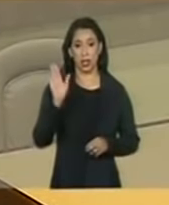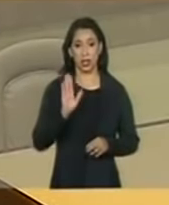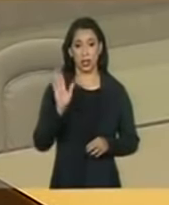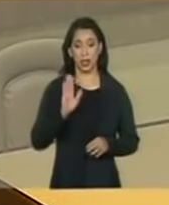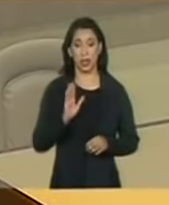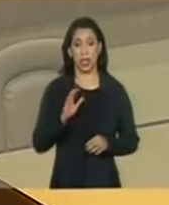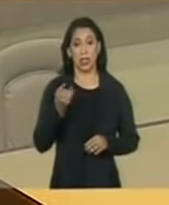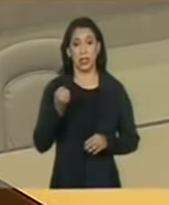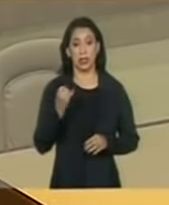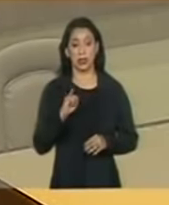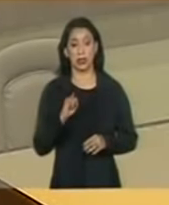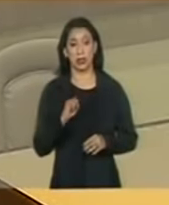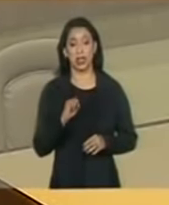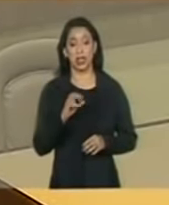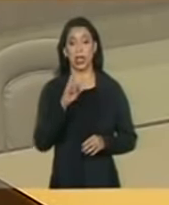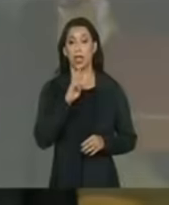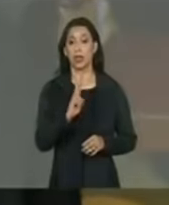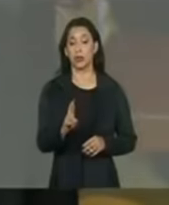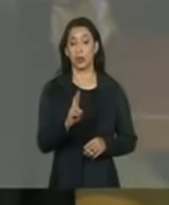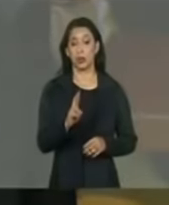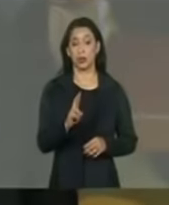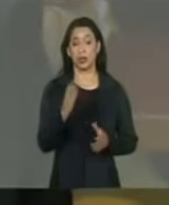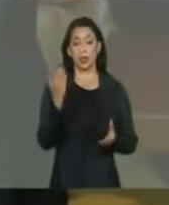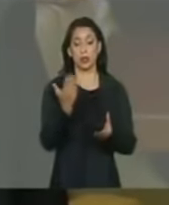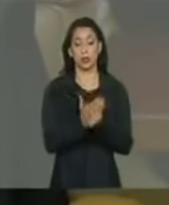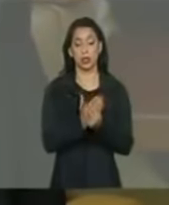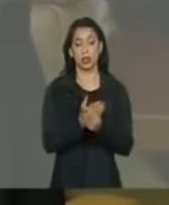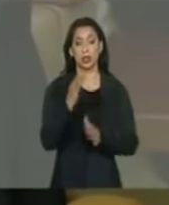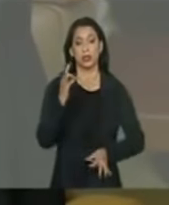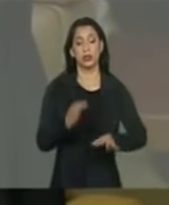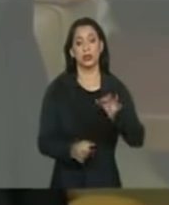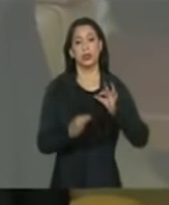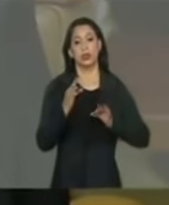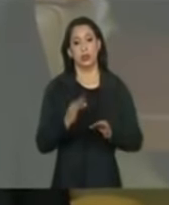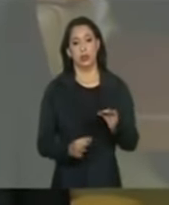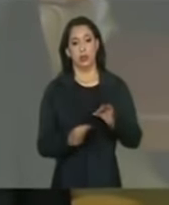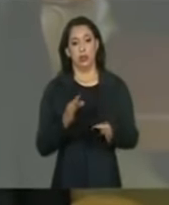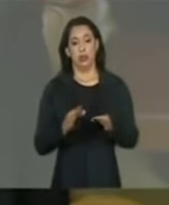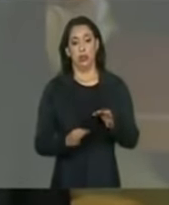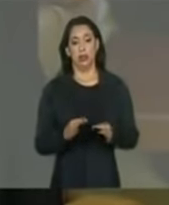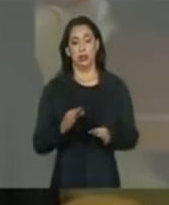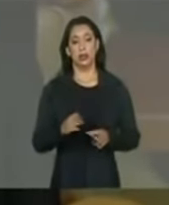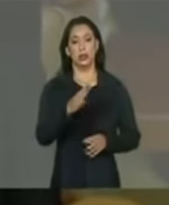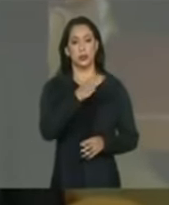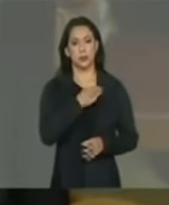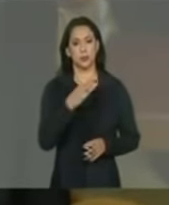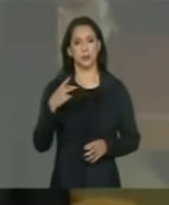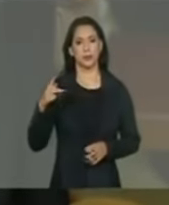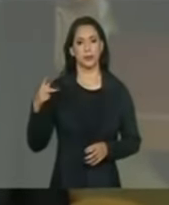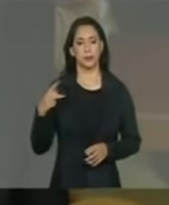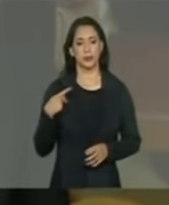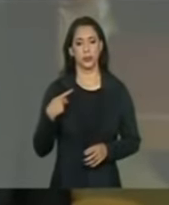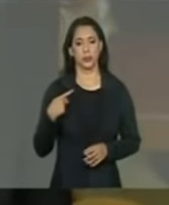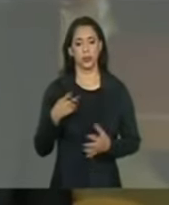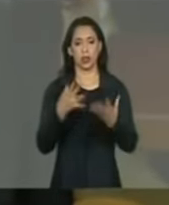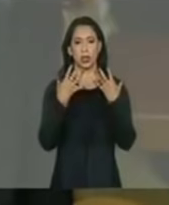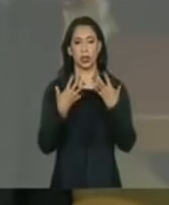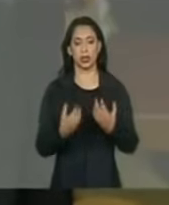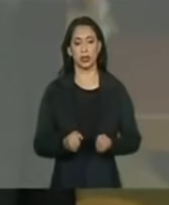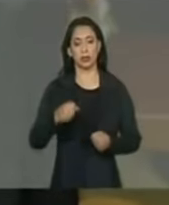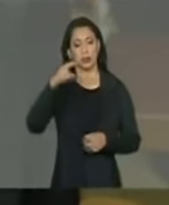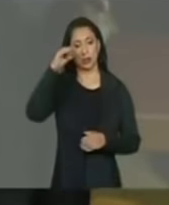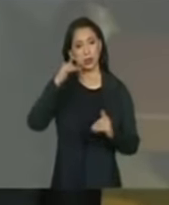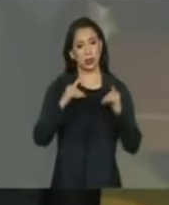respondesse ao processo judicial instaurado por denúncia do ministério público recebida pela autoridade judiciária competente